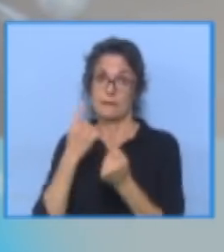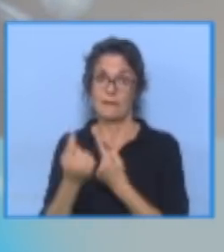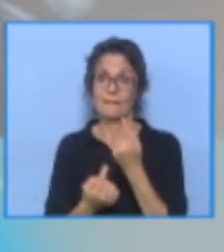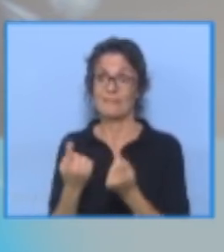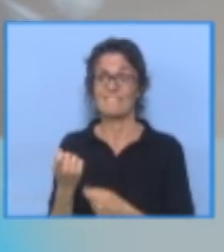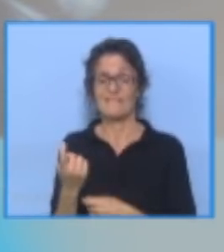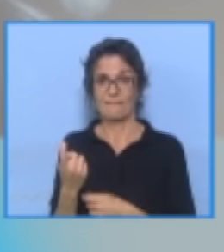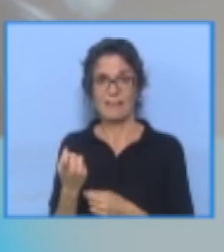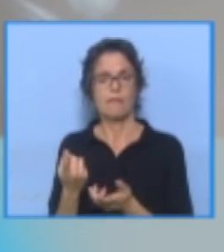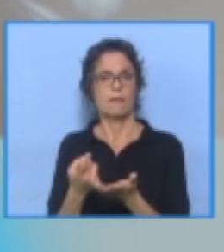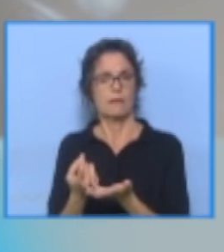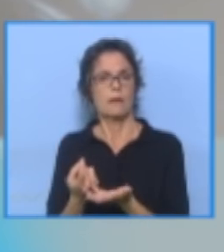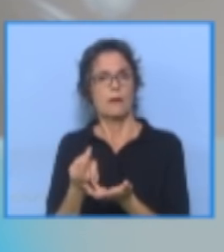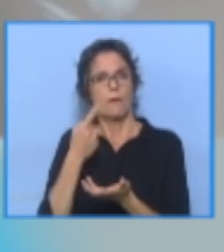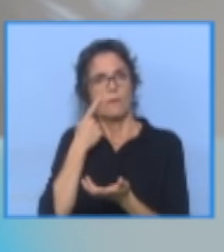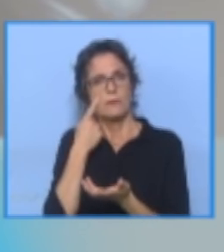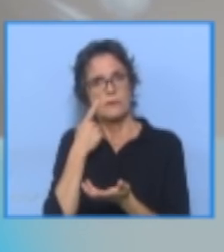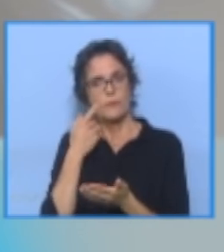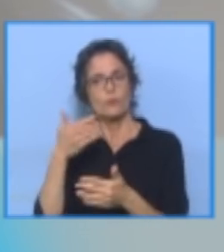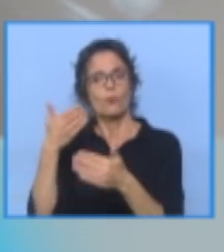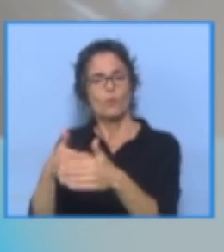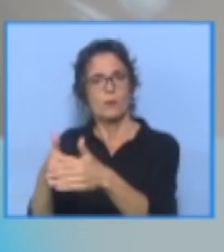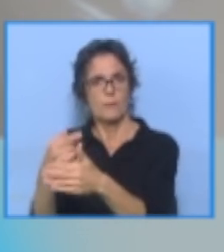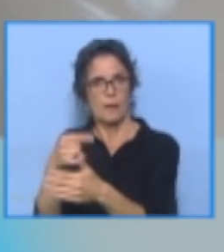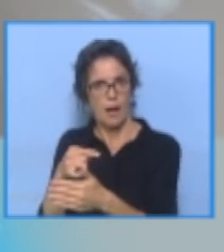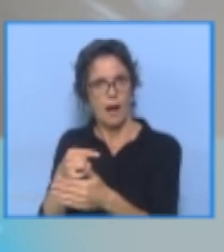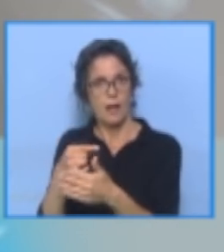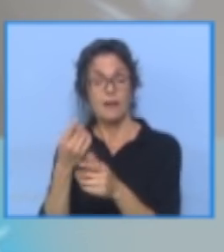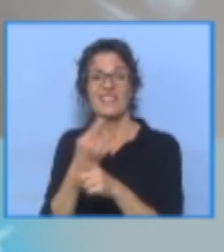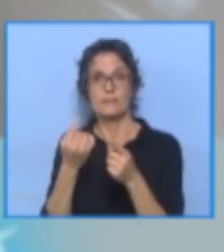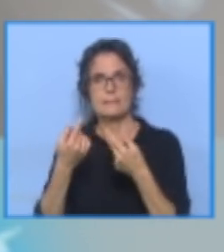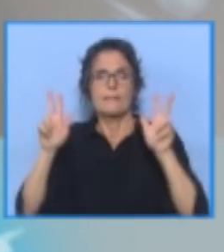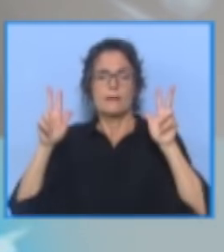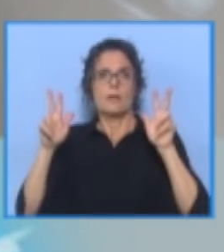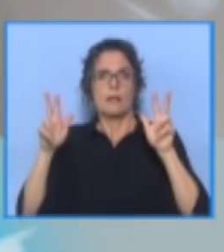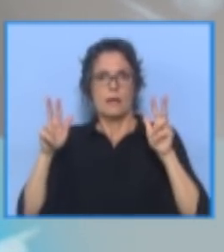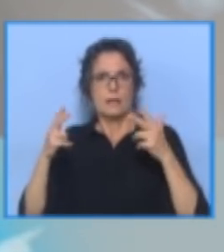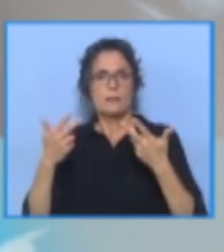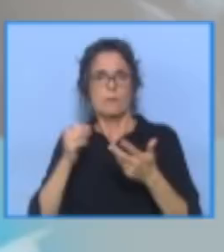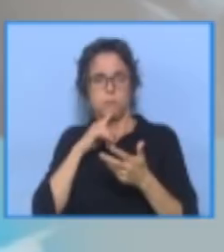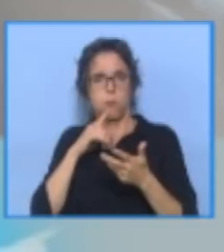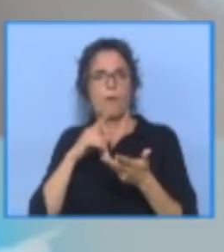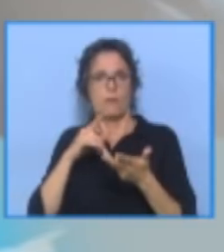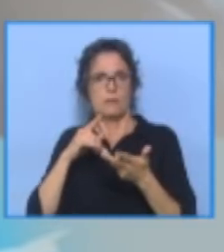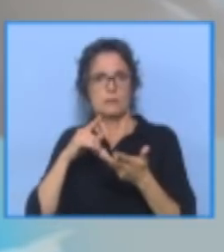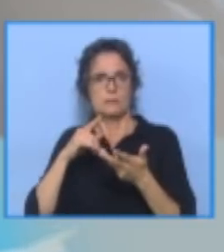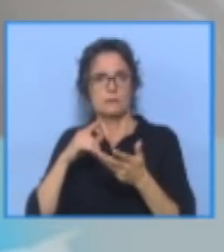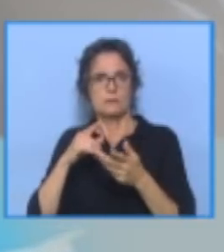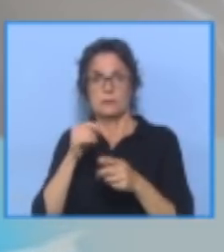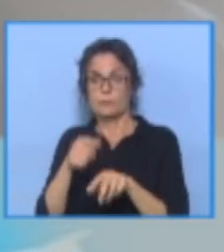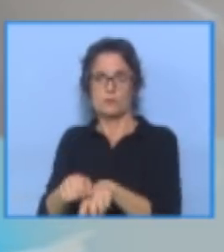de conhecimento dos limites ou a abertura total das liberdades pode levar a excessos e